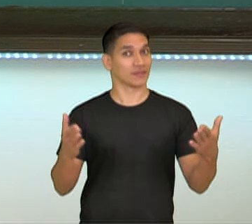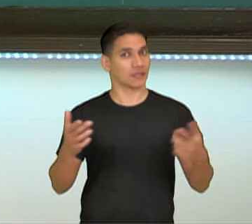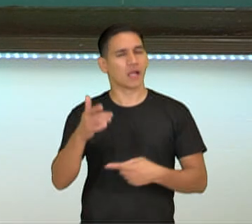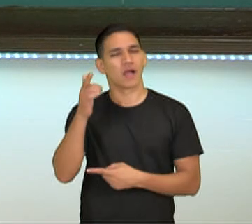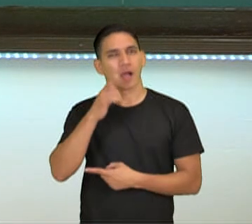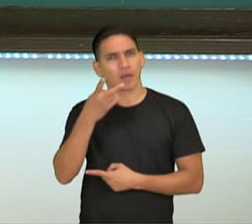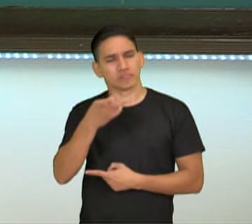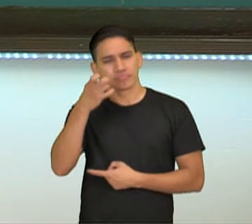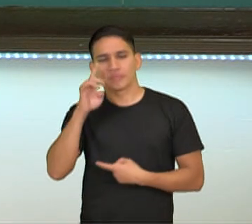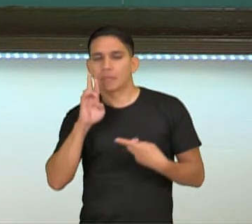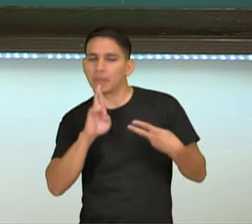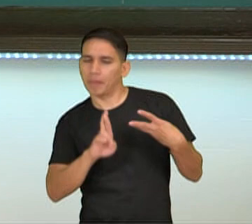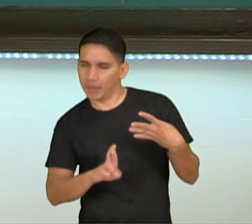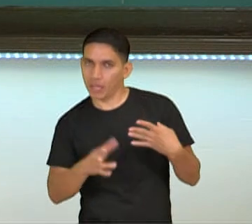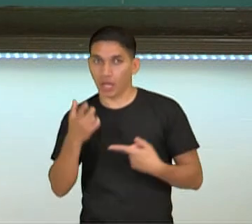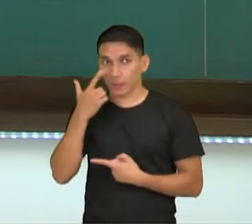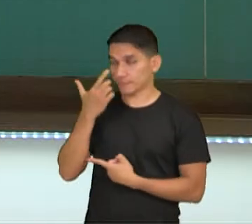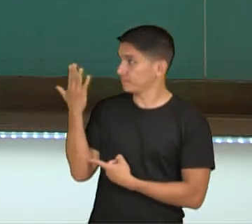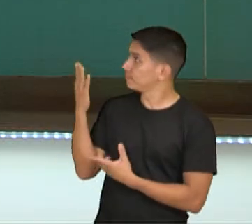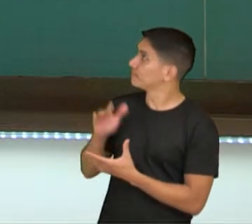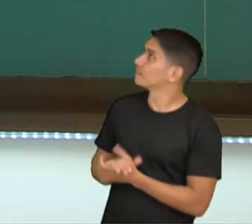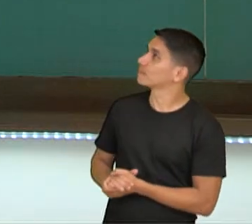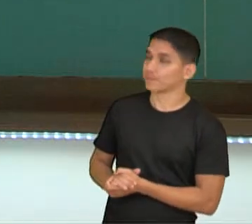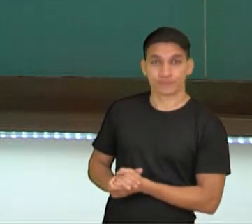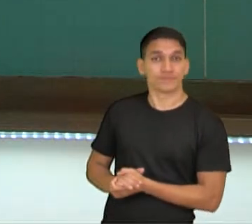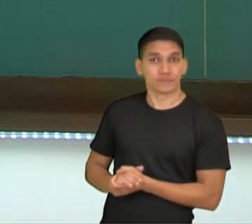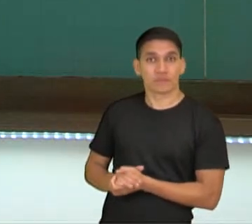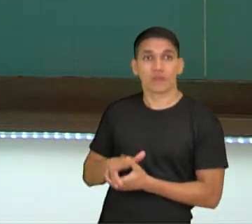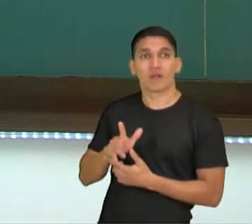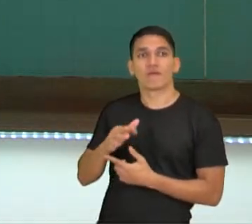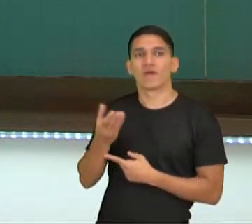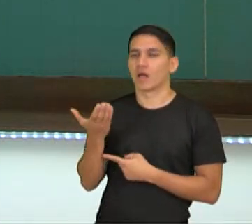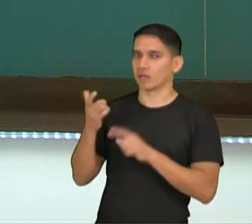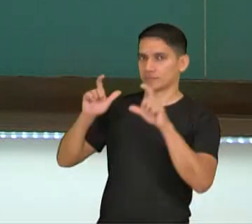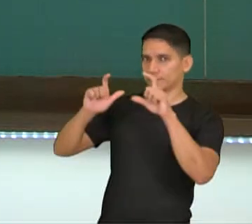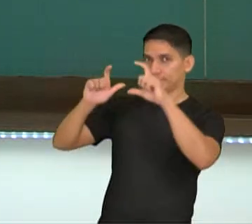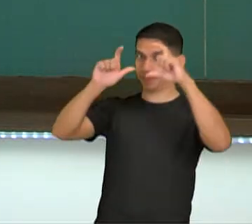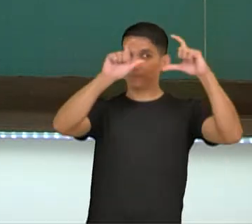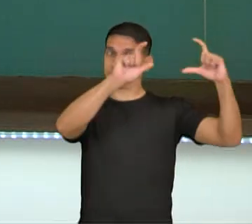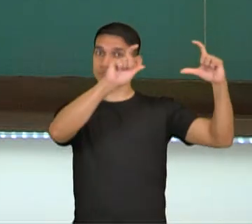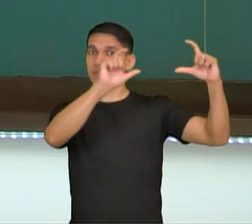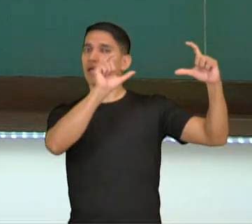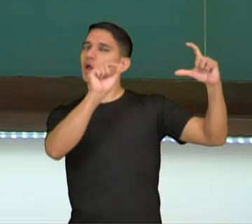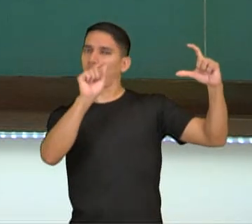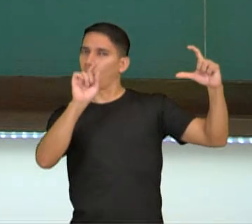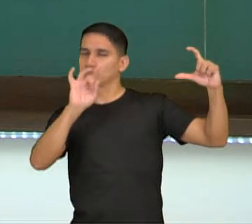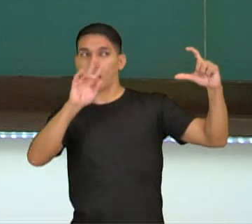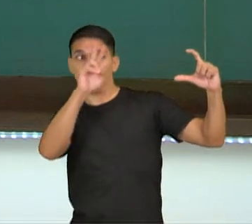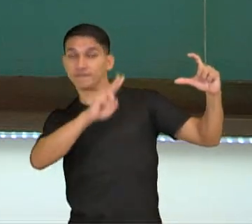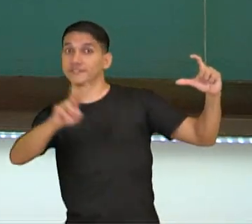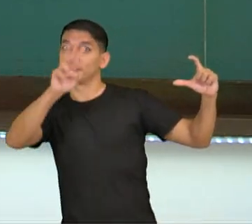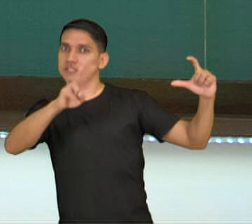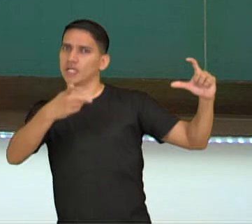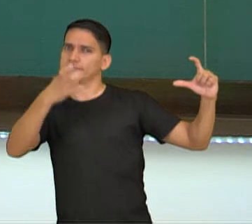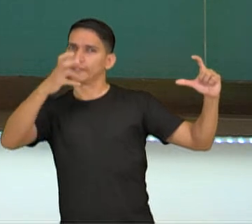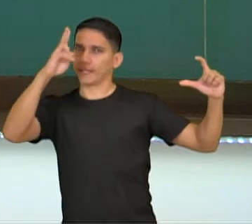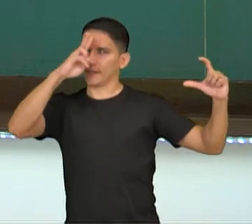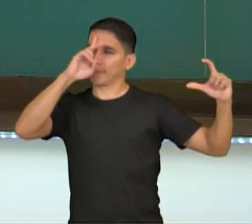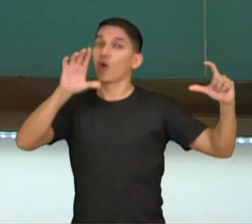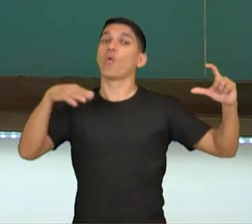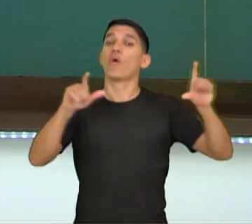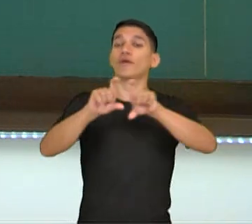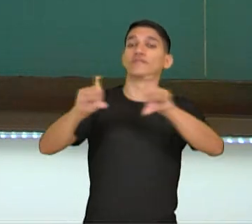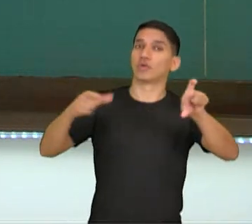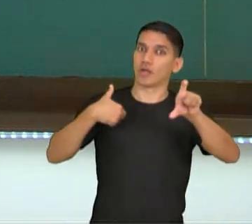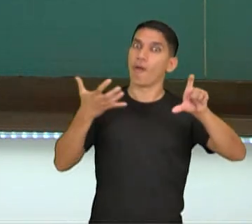Então, pessoal, vamos lá? Aqui eu vou deixar de ladinho para que a gente fique visualizando qual é a